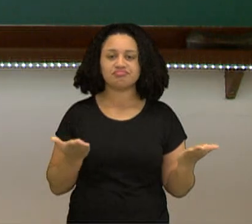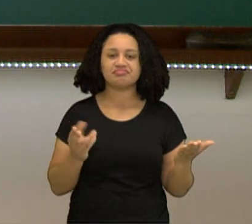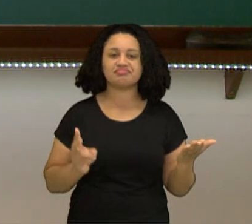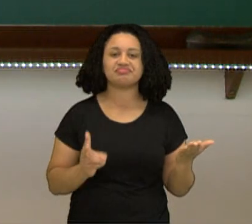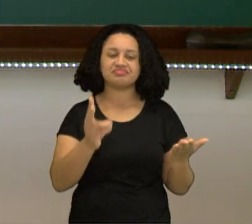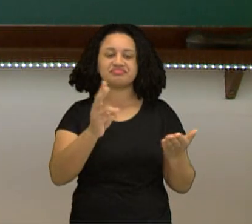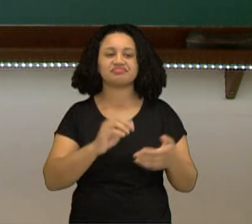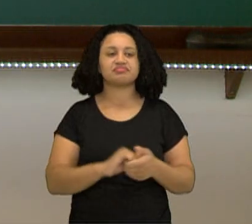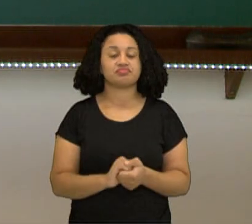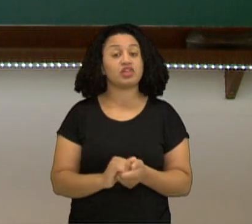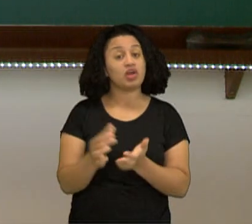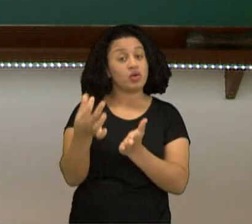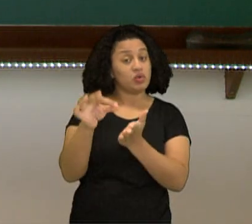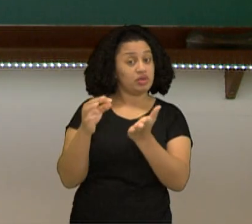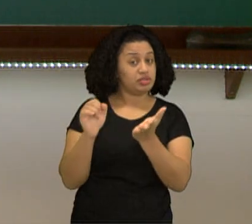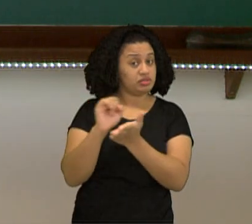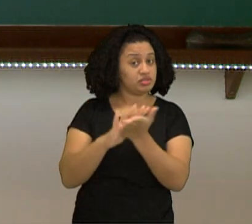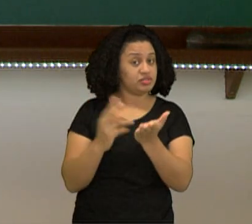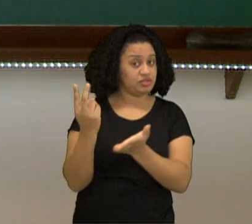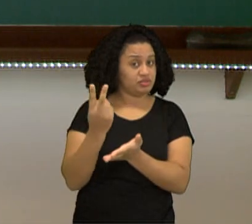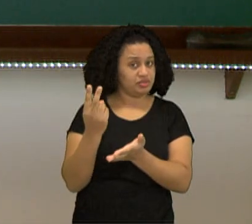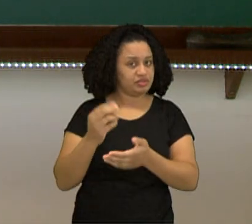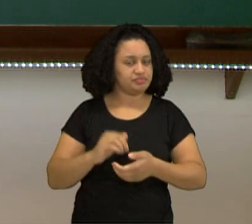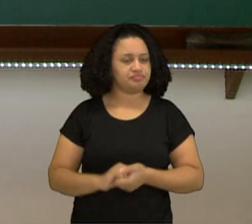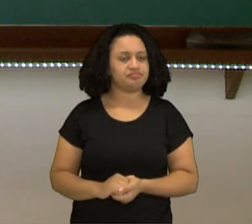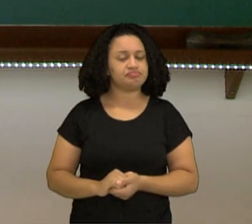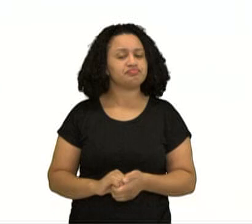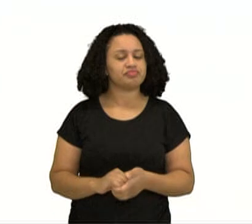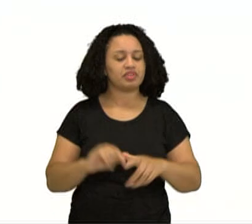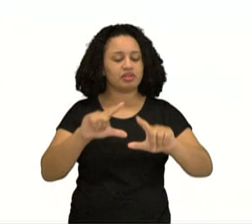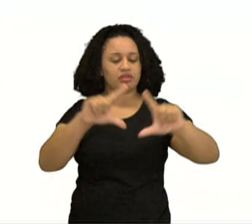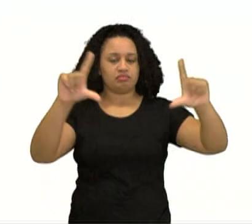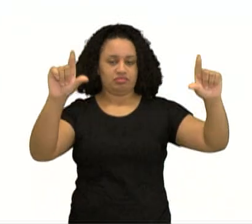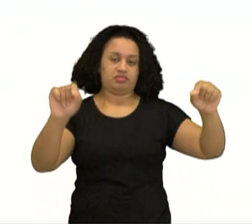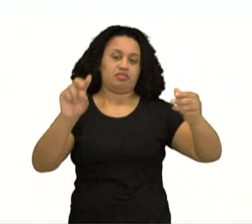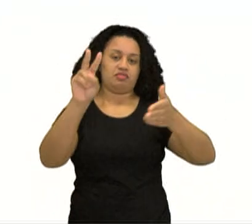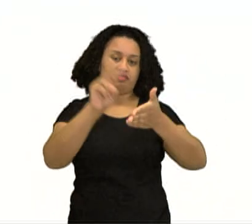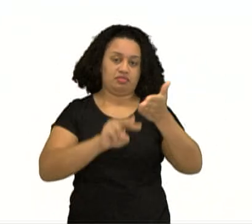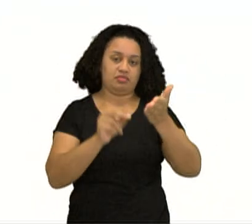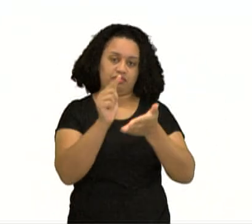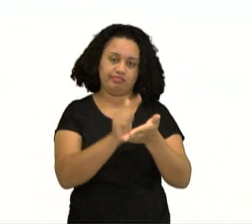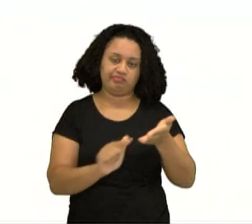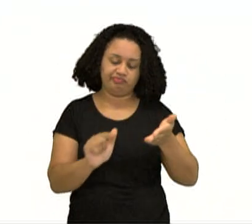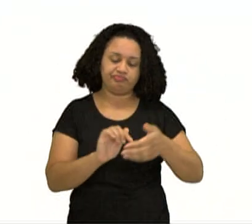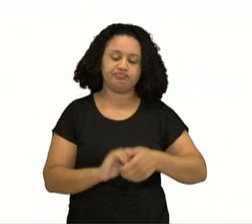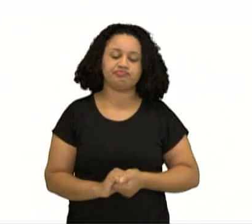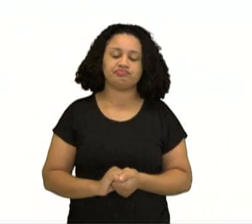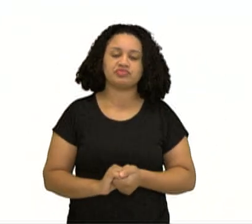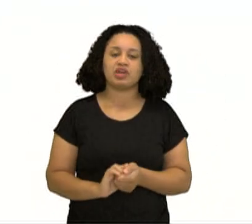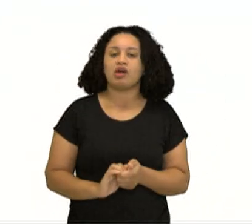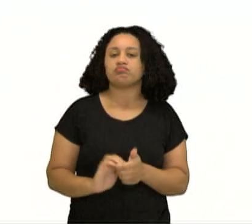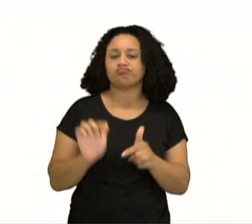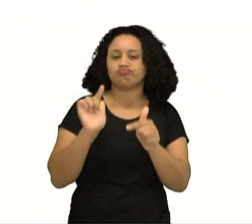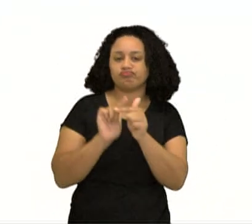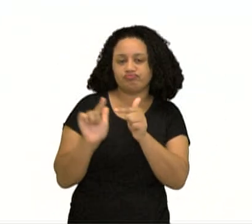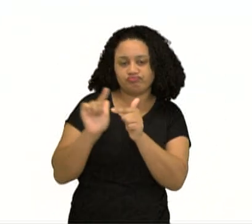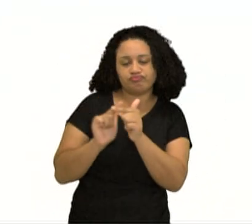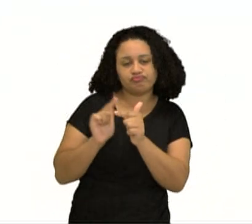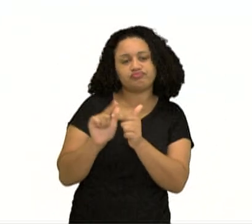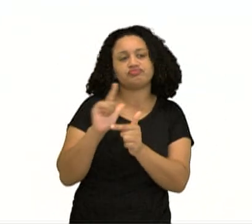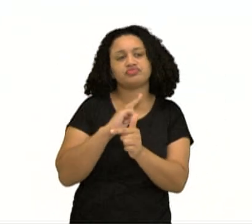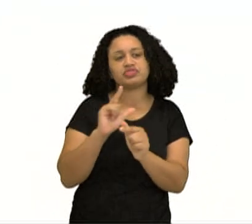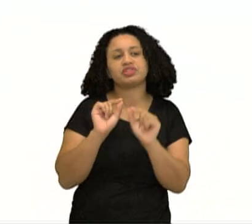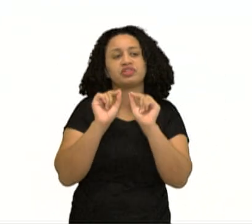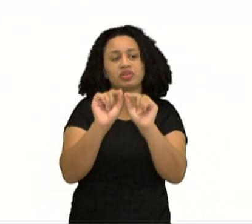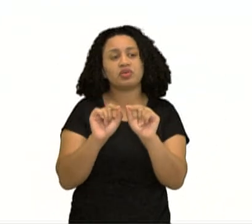Vamos para a correção da atividade 2? Vamos reler novamente o trecho. Uma das grandes dificuldades